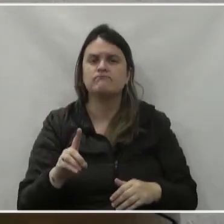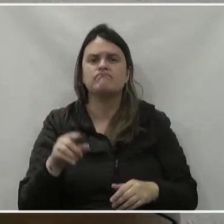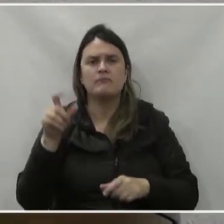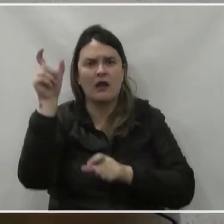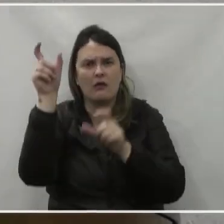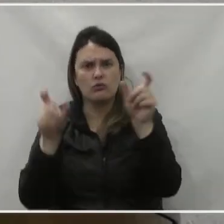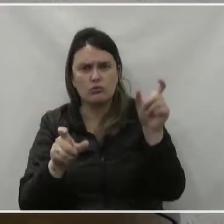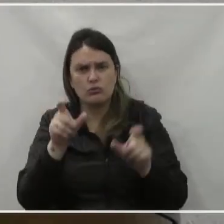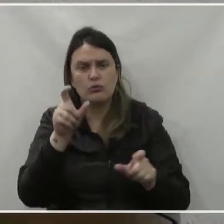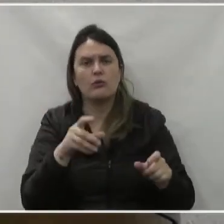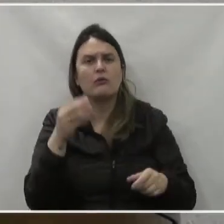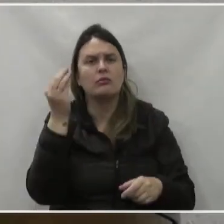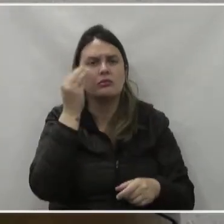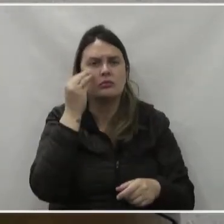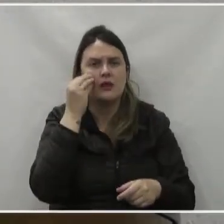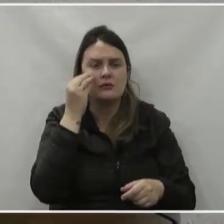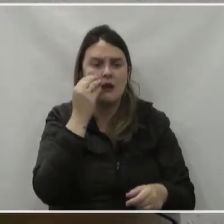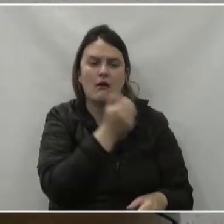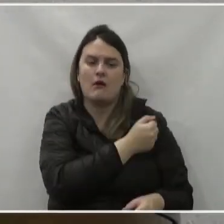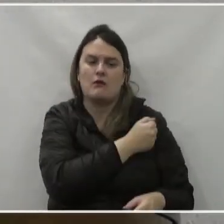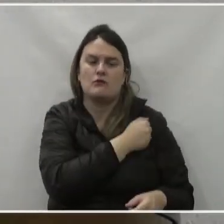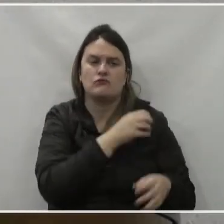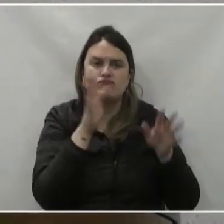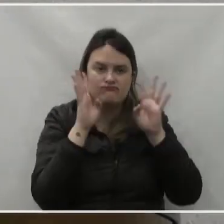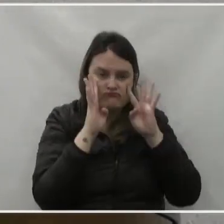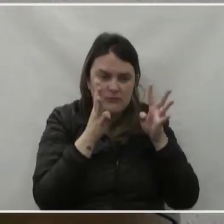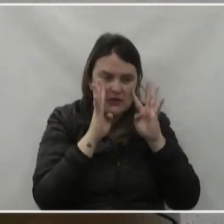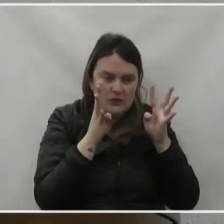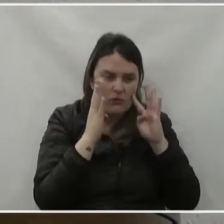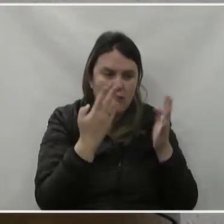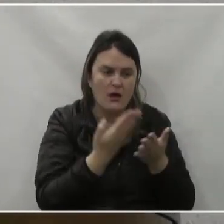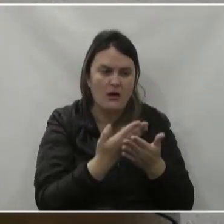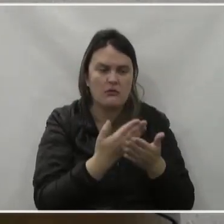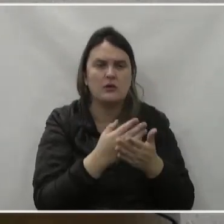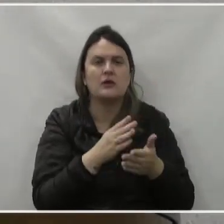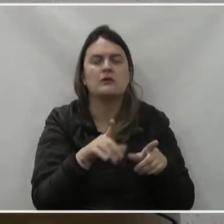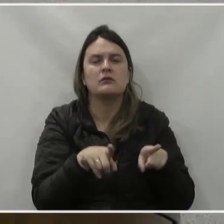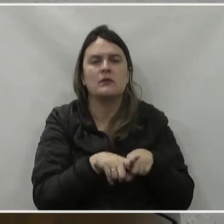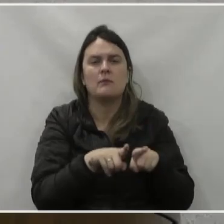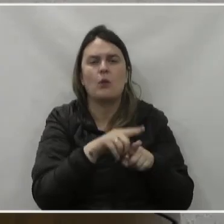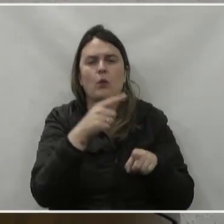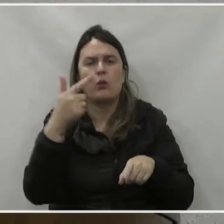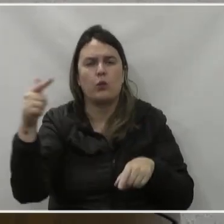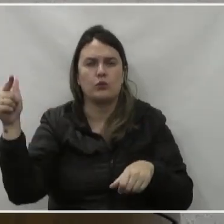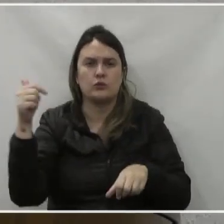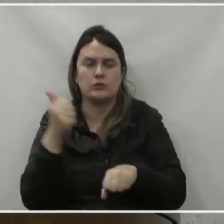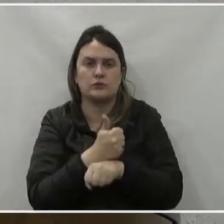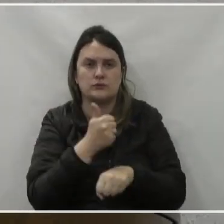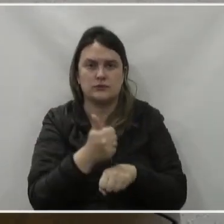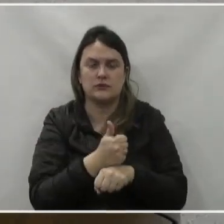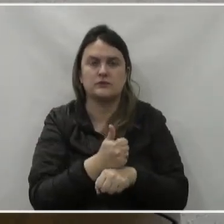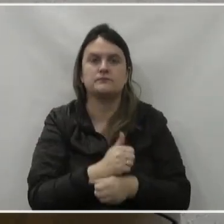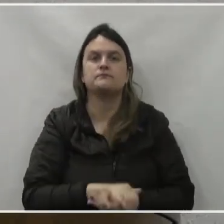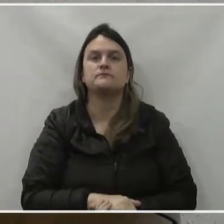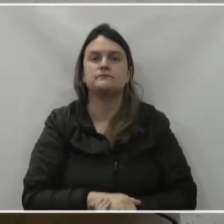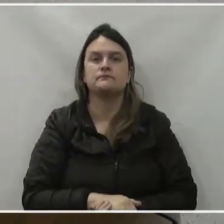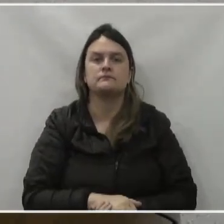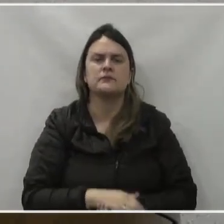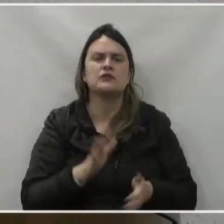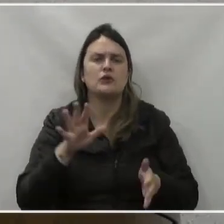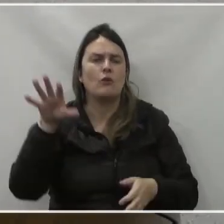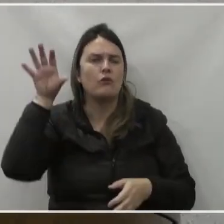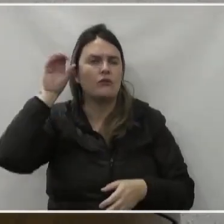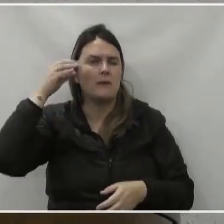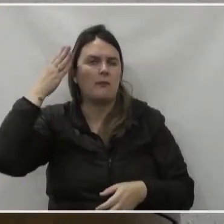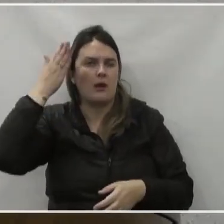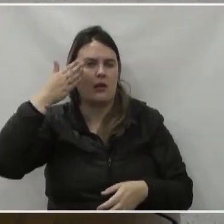na tentativa de manter o aluno com foco na aula e tantas outras profissões. Já ouvi em uma